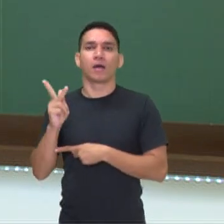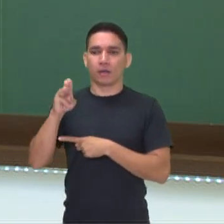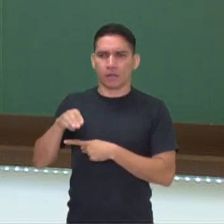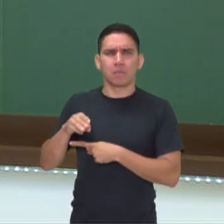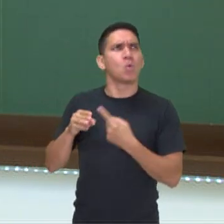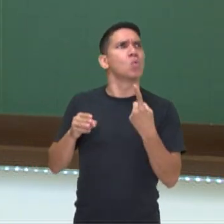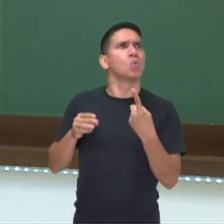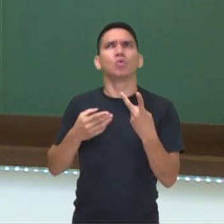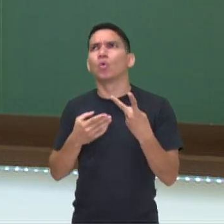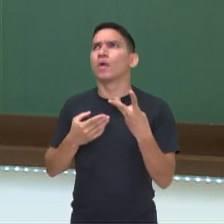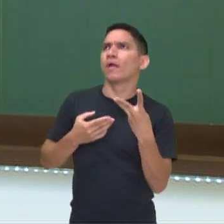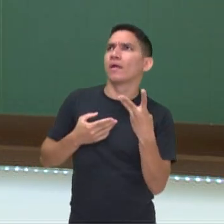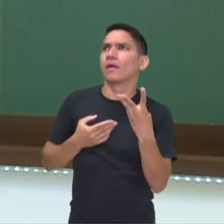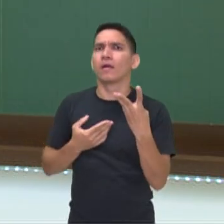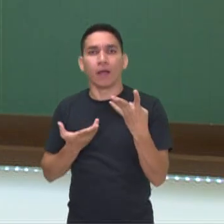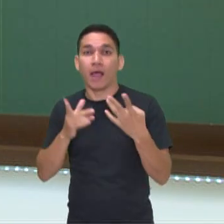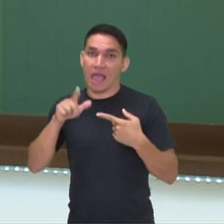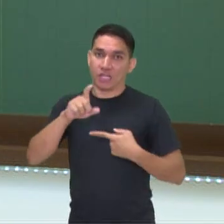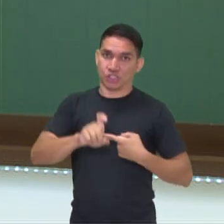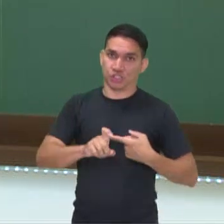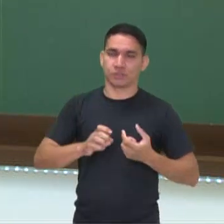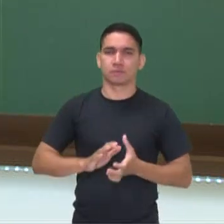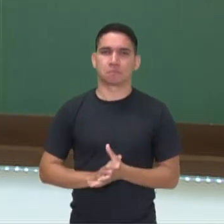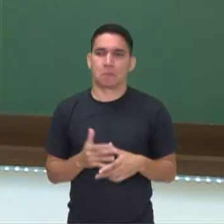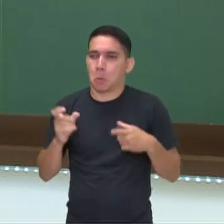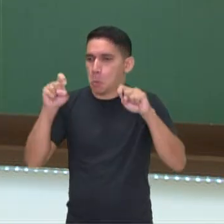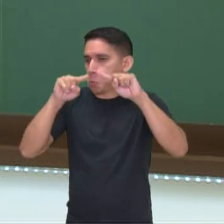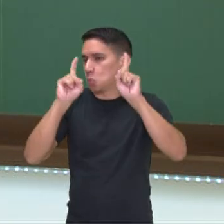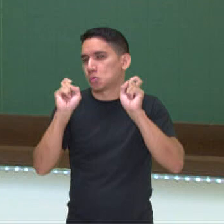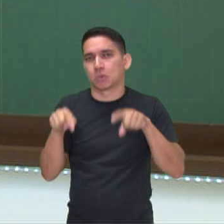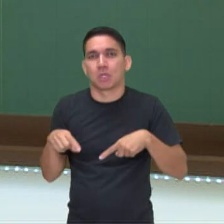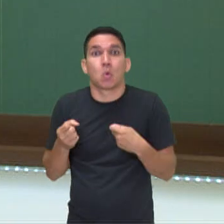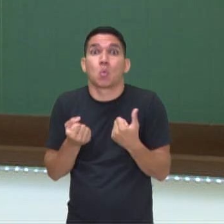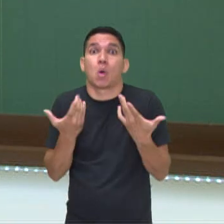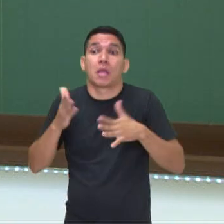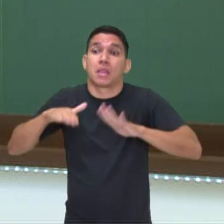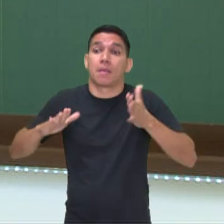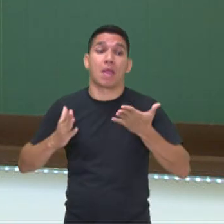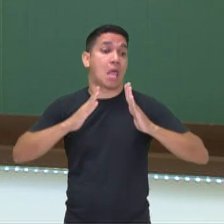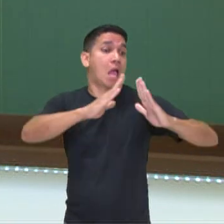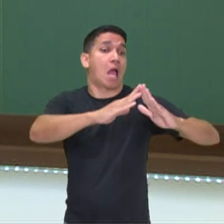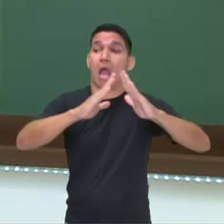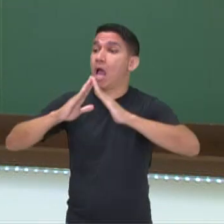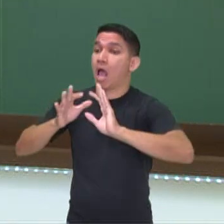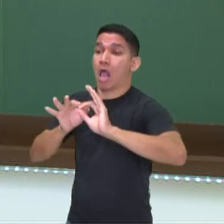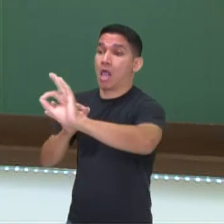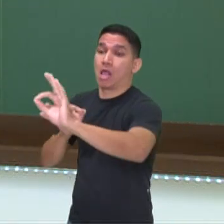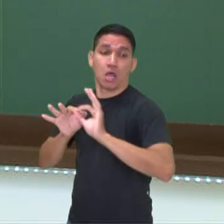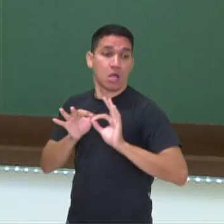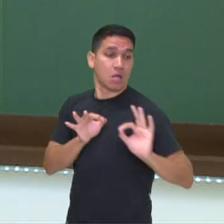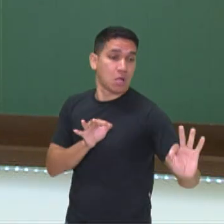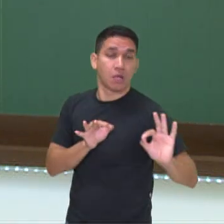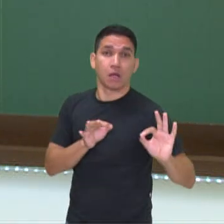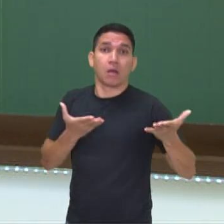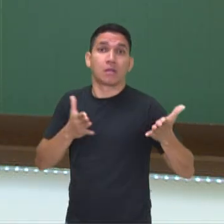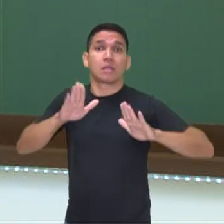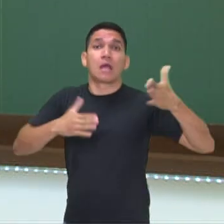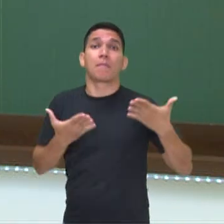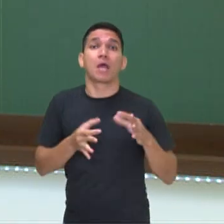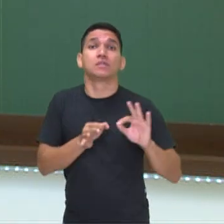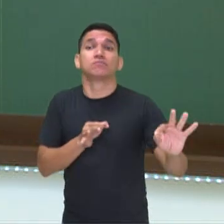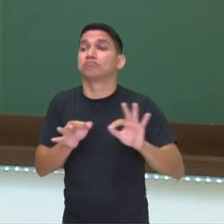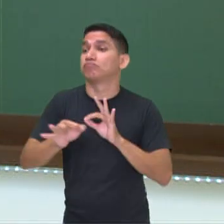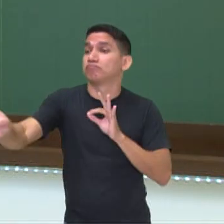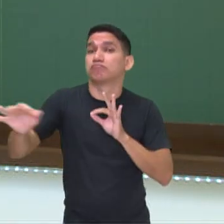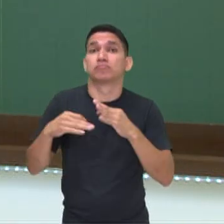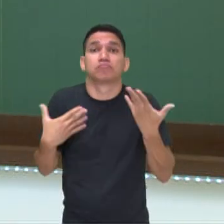quilômetro, 2 quilômetros, 3 quilômetros? É o X. Porque eu não sei a quantidade, depende da casa, na é verdade? Depende da casa da pessoa, a distância